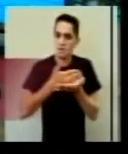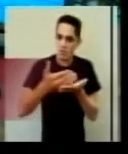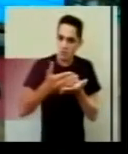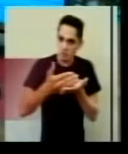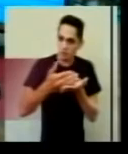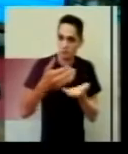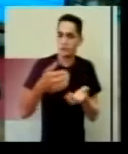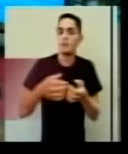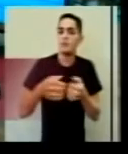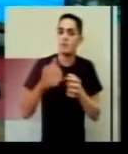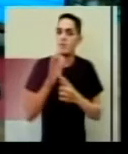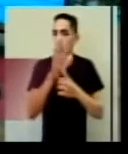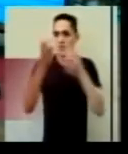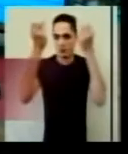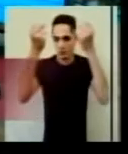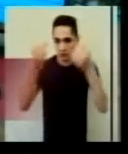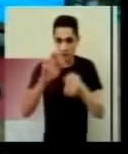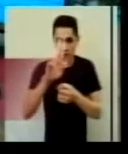Próximo.